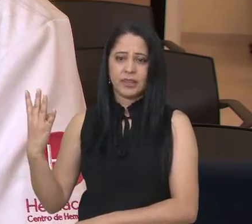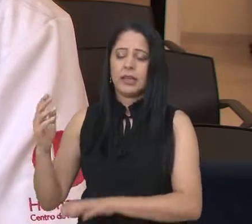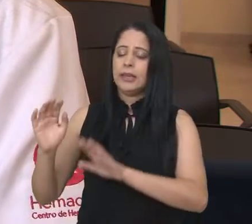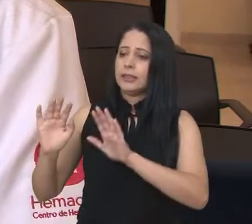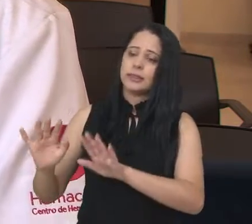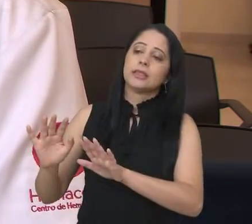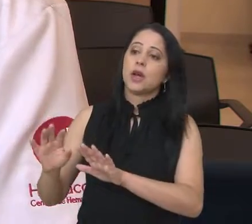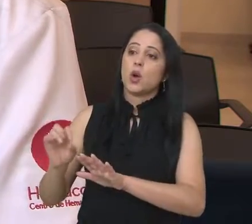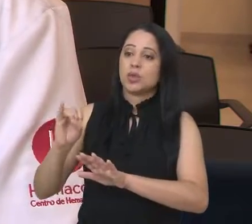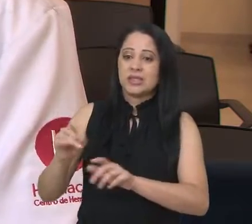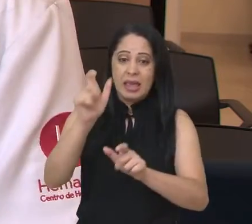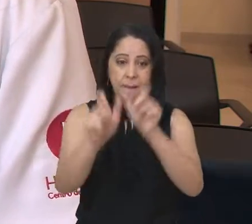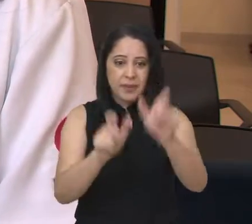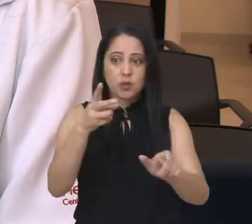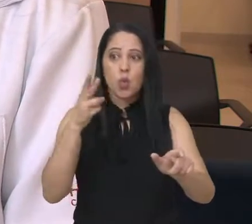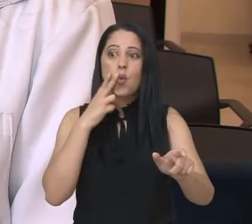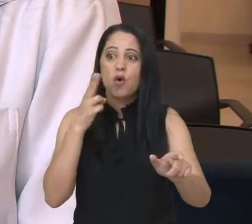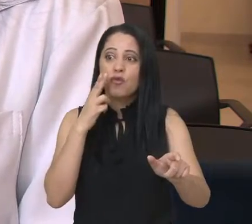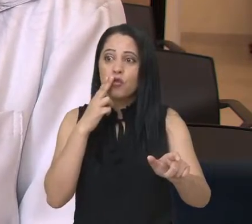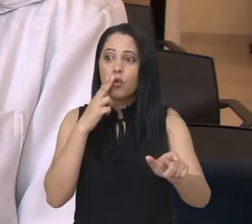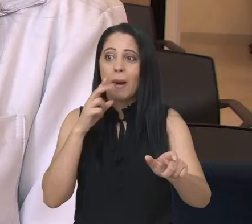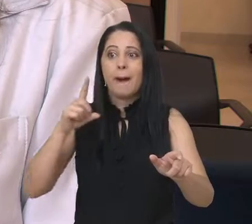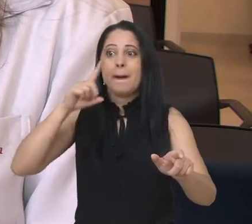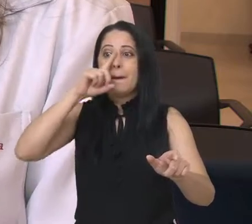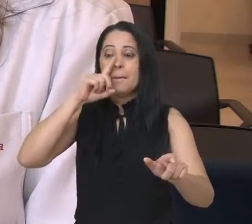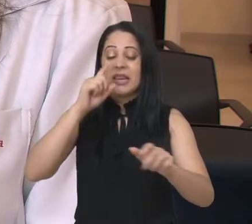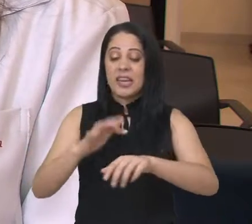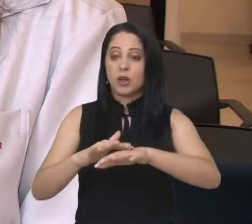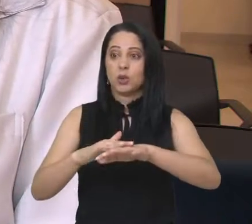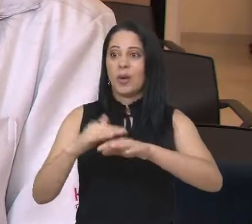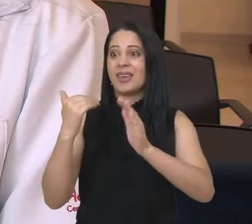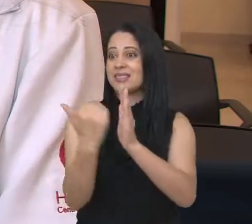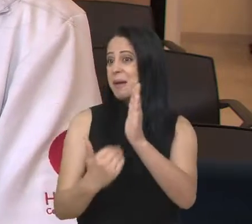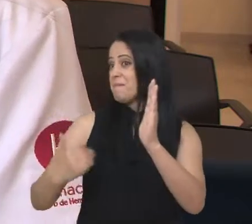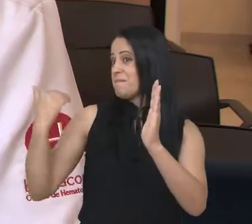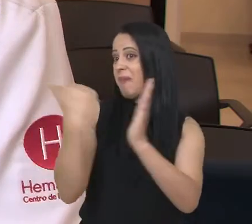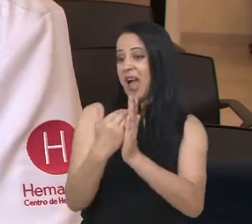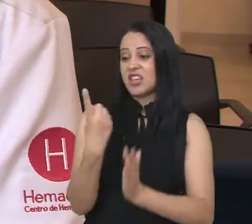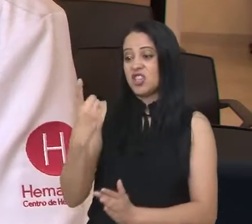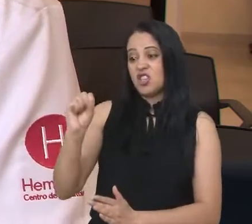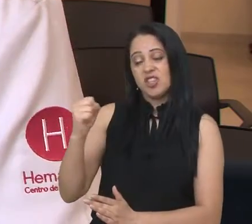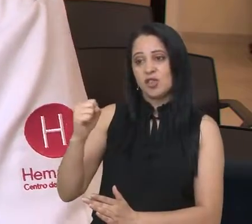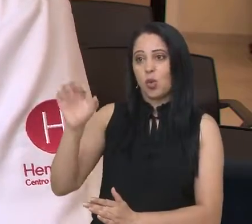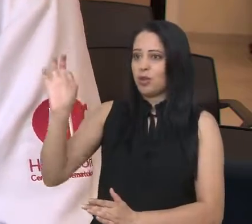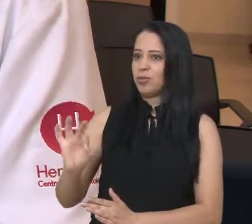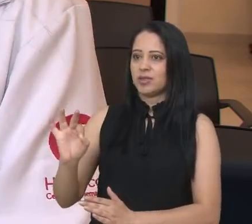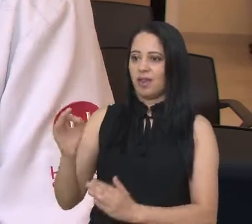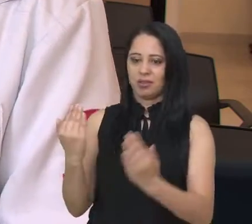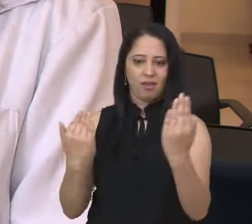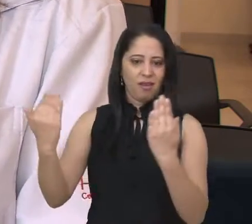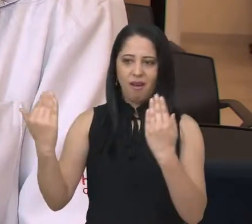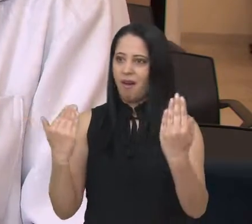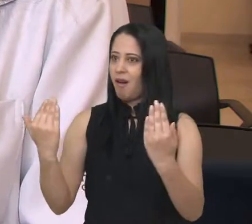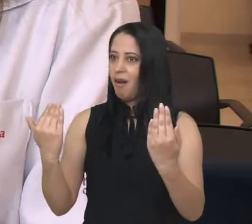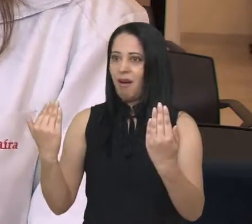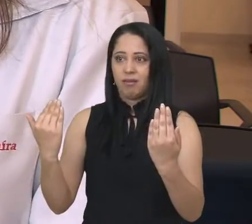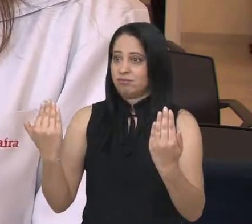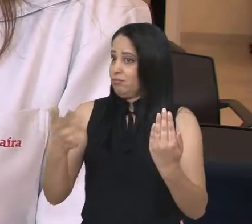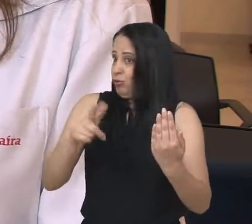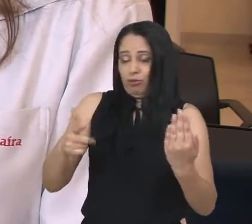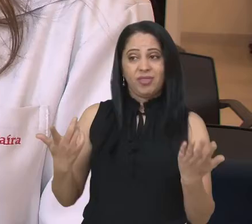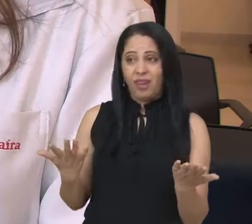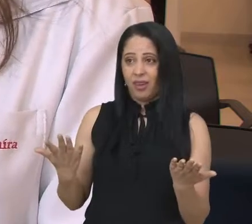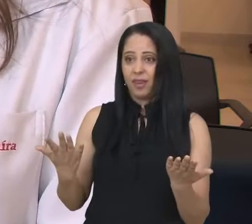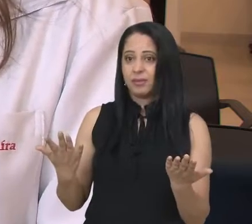0,0004%. Tá? Uma pessoa que fuma tem um risco trombótico de 0,18%. Então não dá para comparar. Existe um